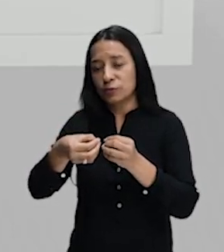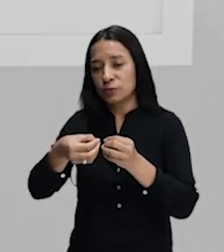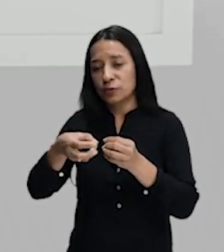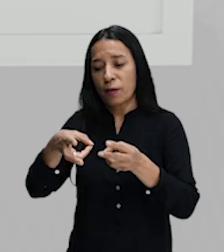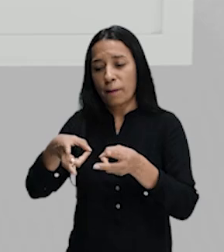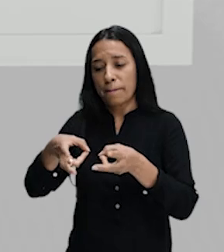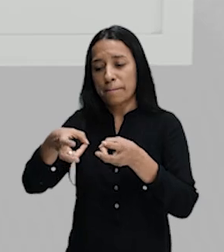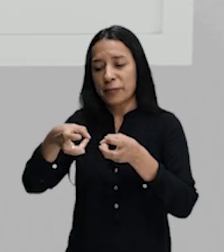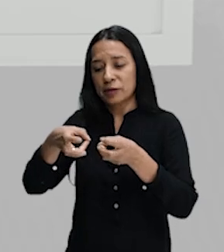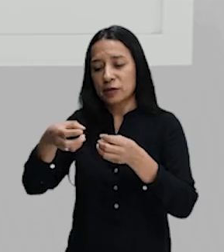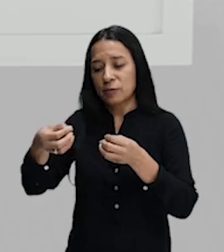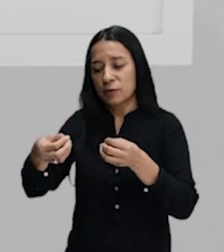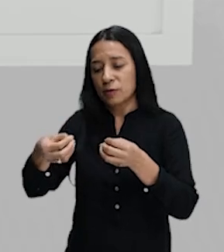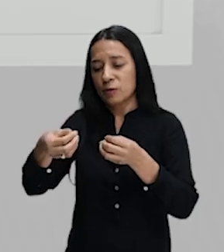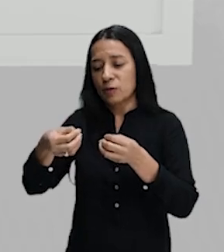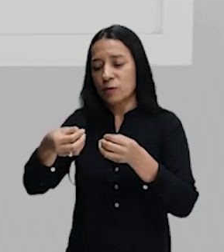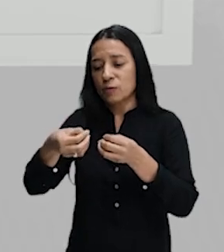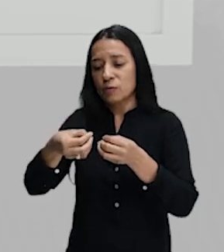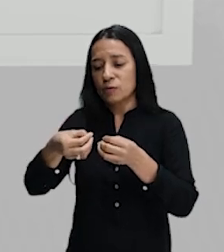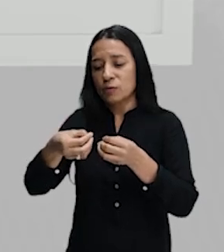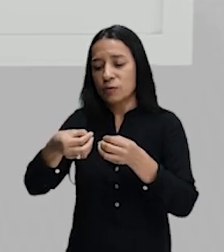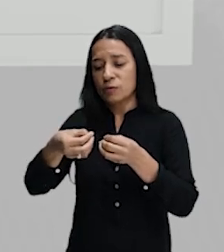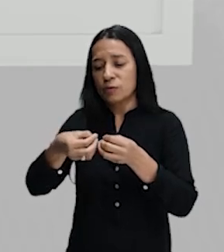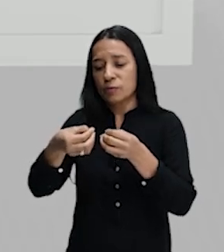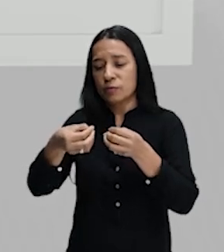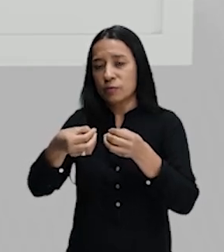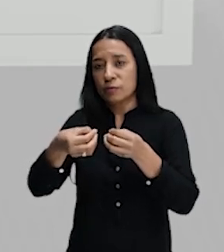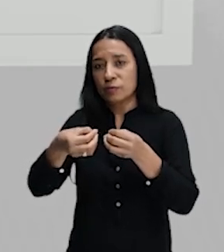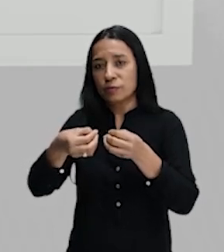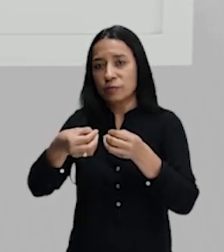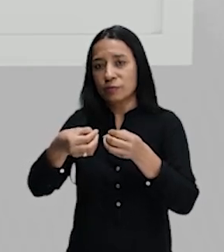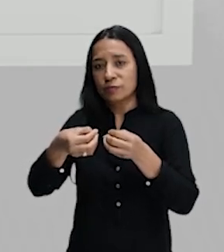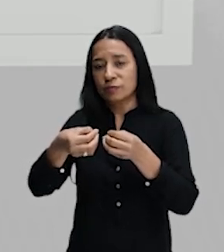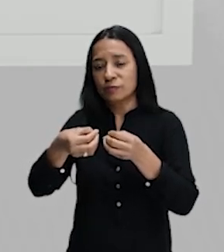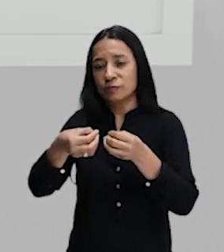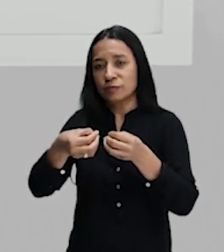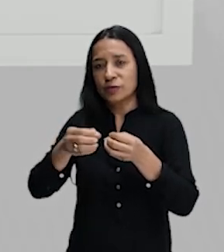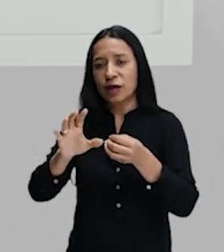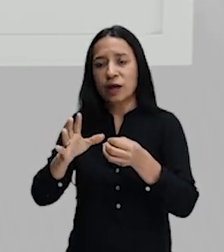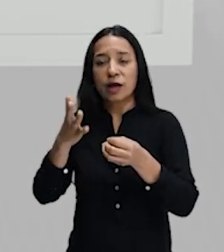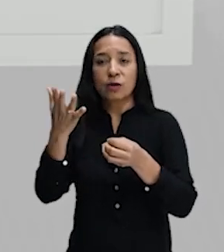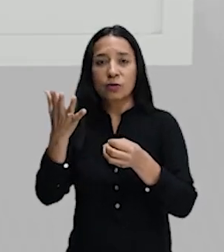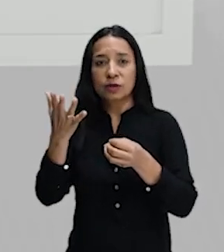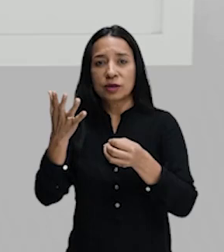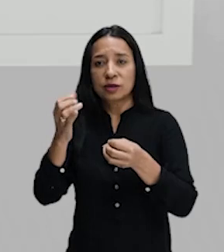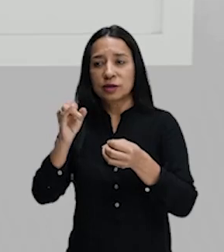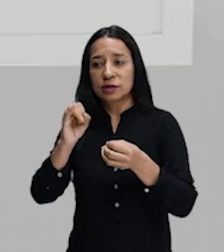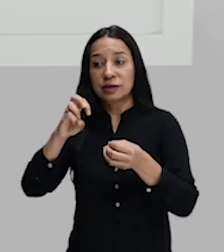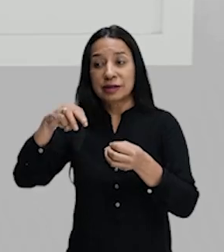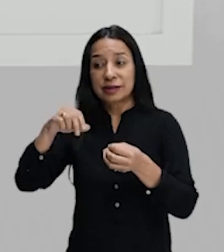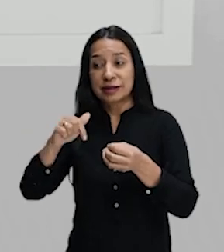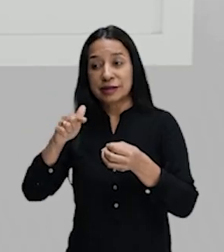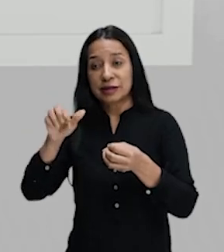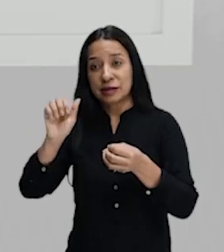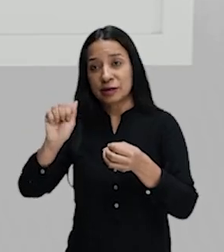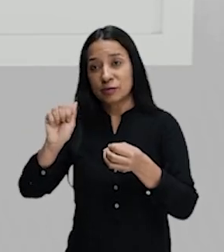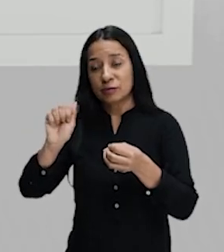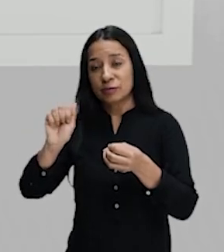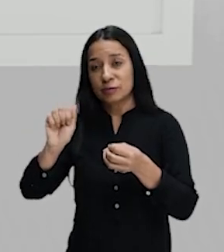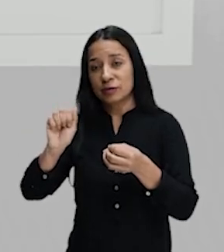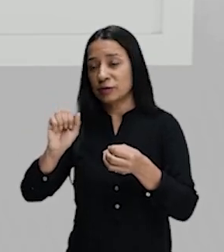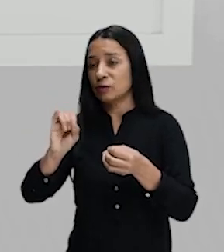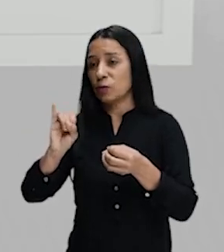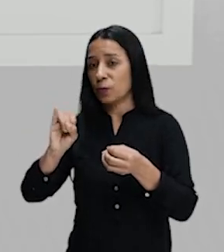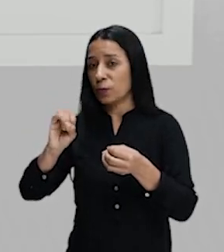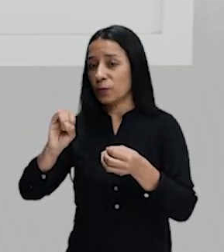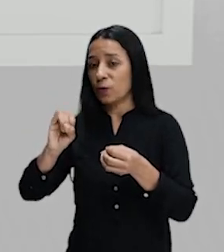perceber que eles mesmos irão se atrair. Né? Isso acontece ímã com ímã ou acontece ímã com